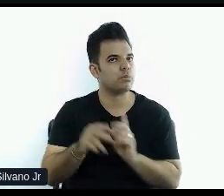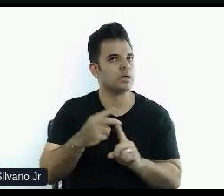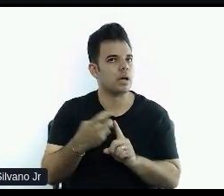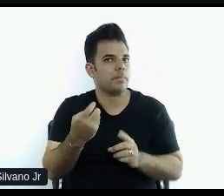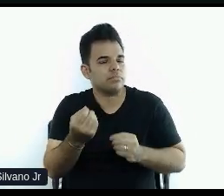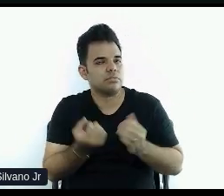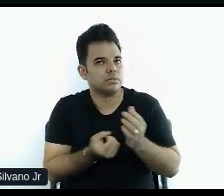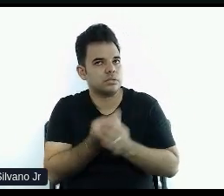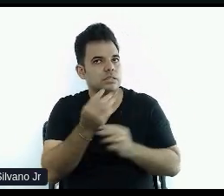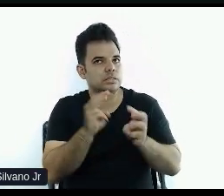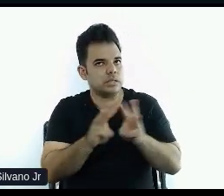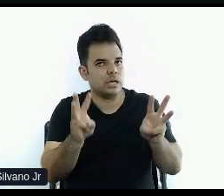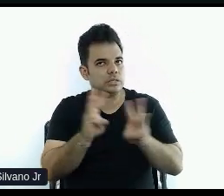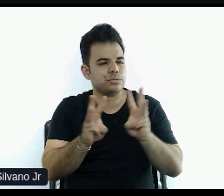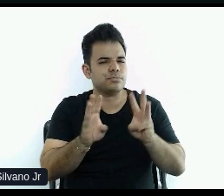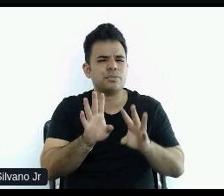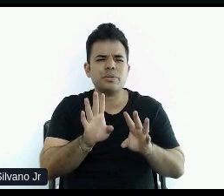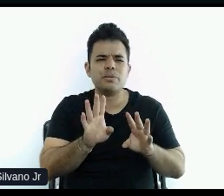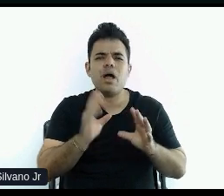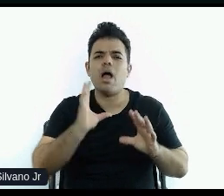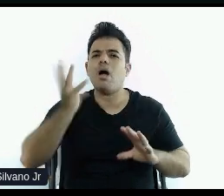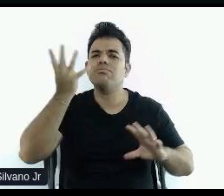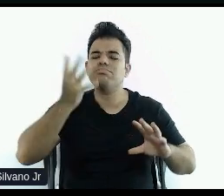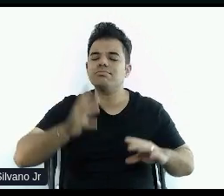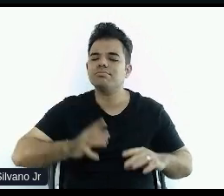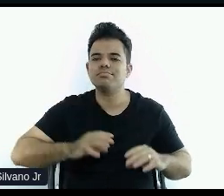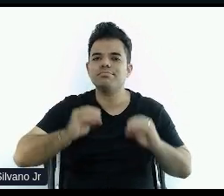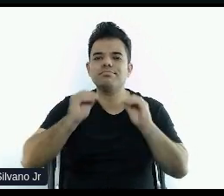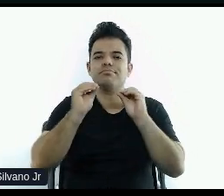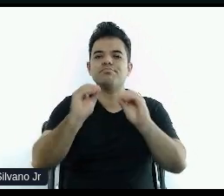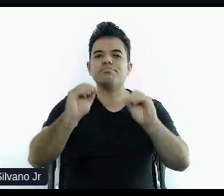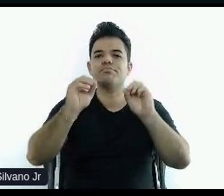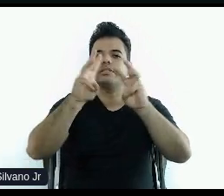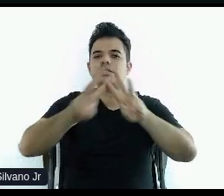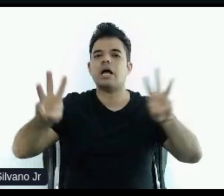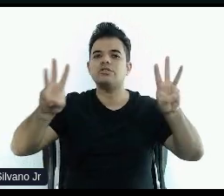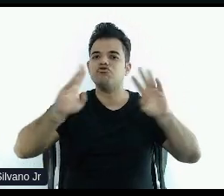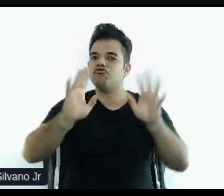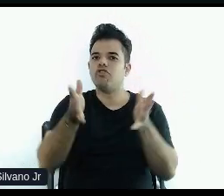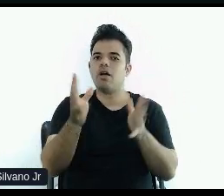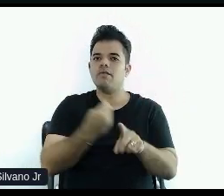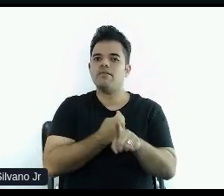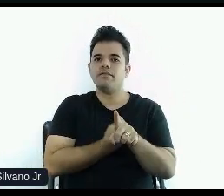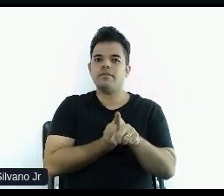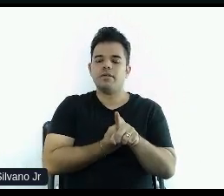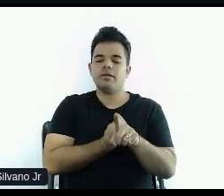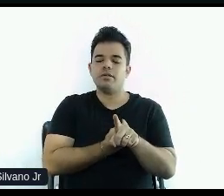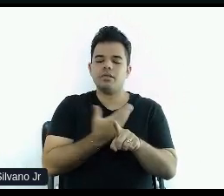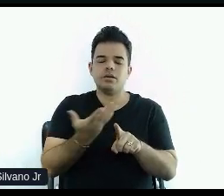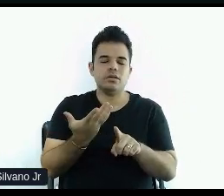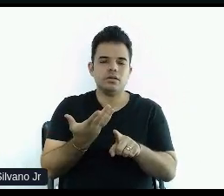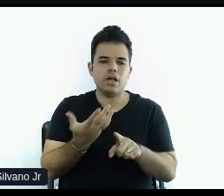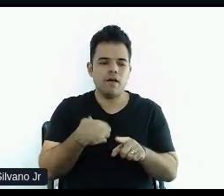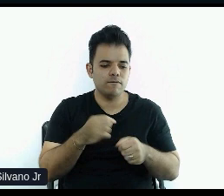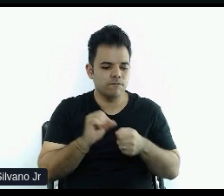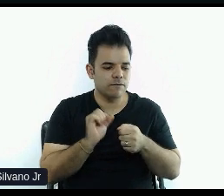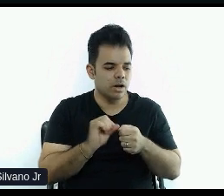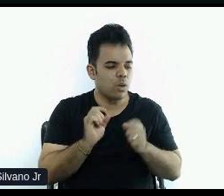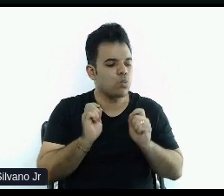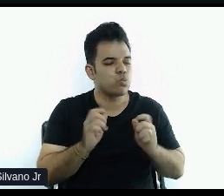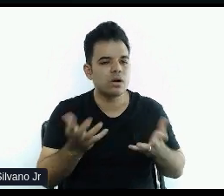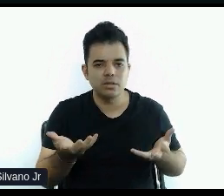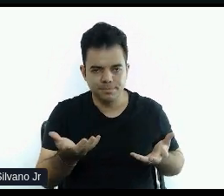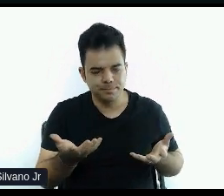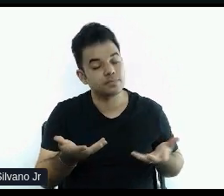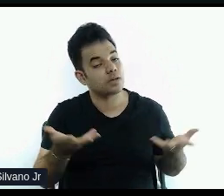esse produto já está no ar? Como que a gente olha para isso? O que a gente deveria estar fazendo? Para isso,